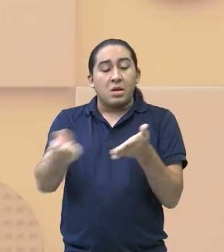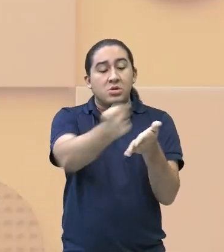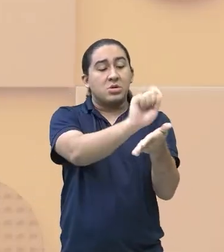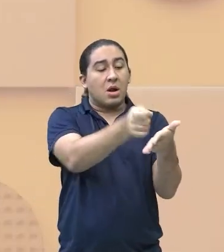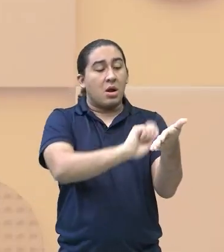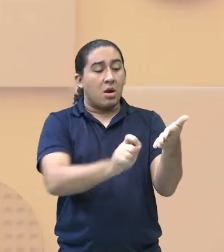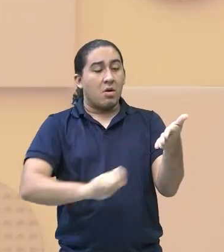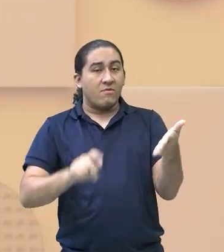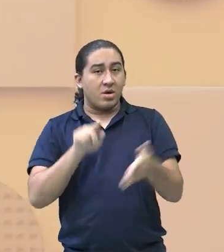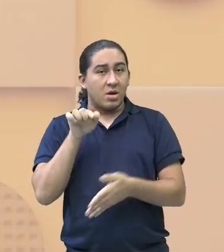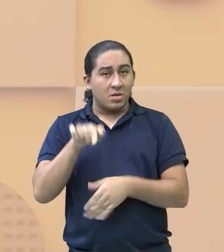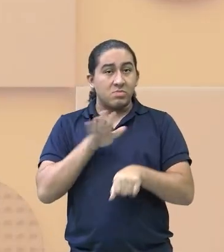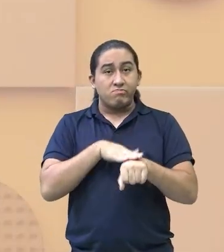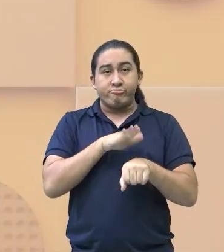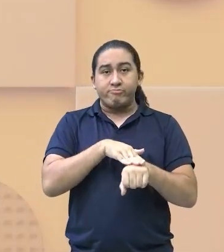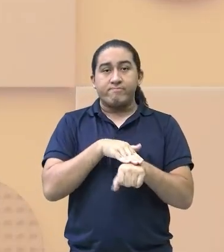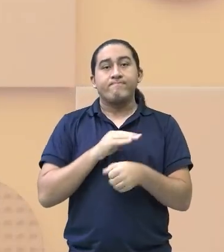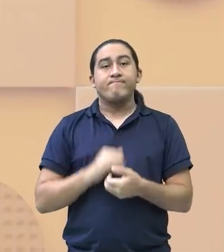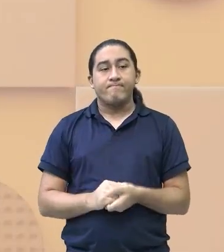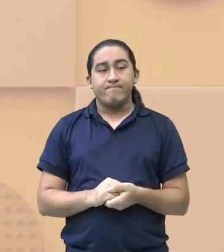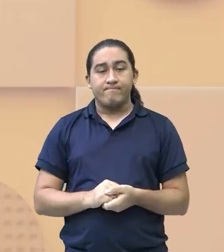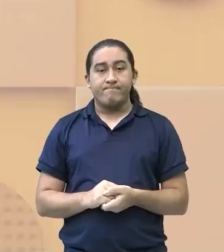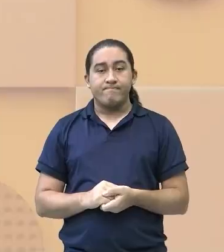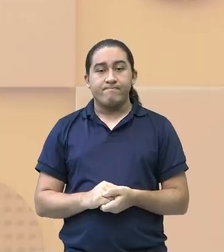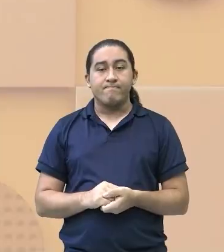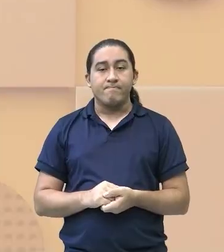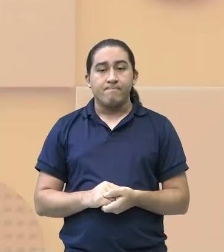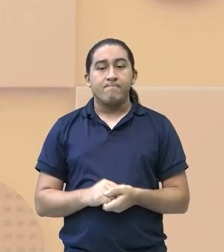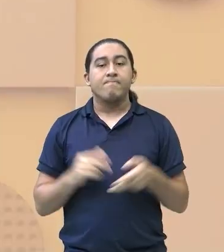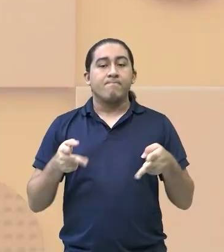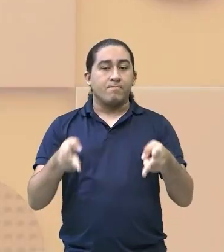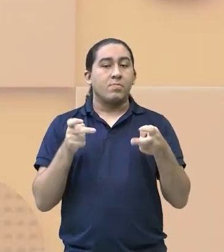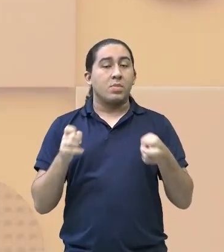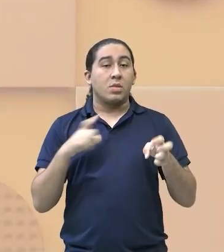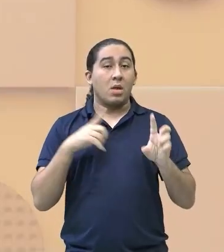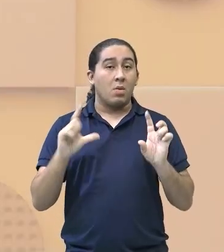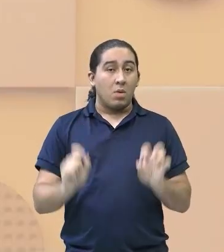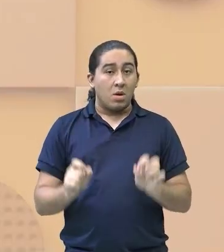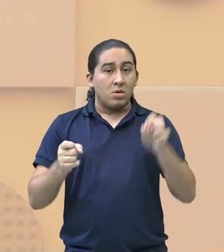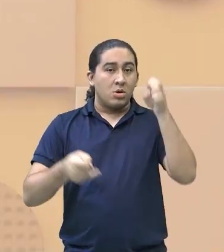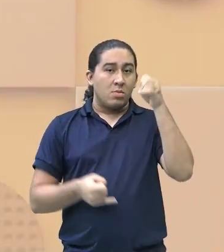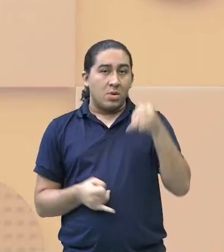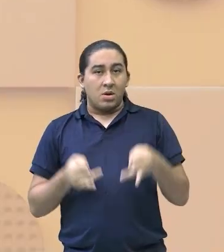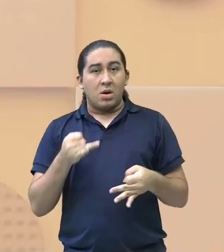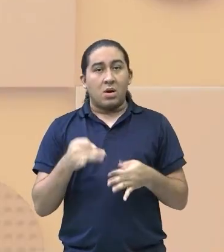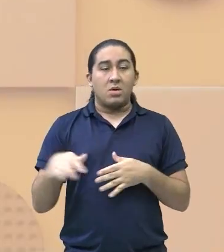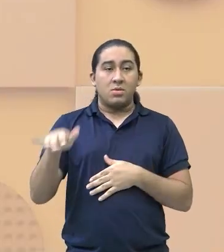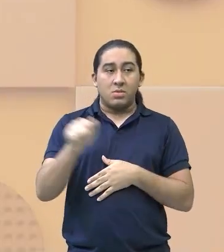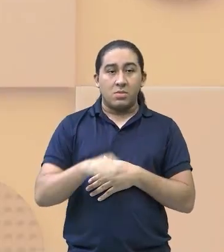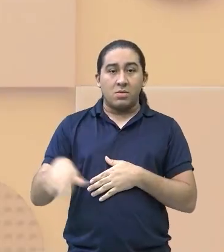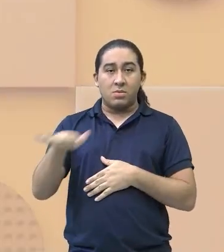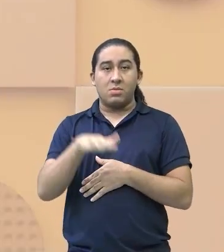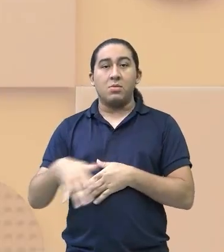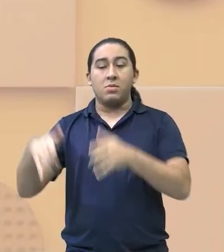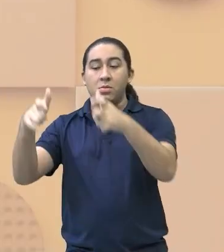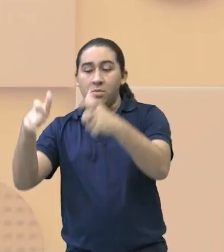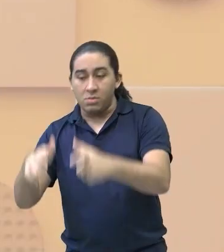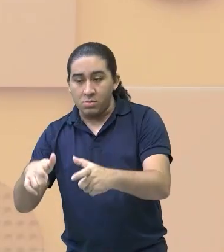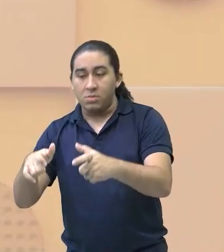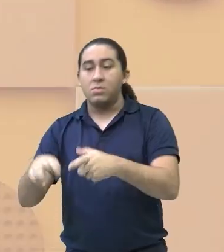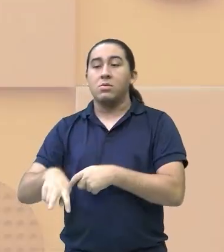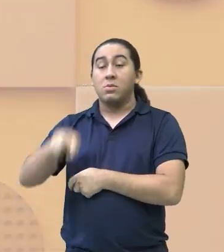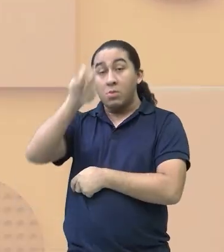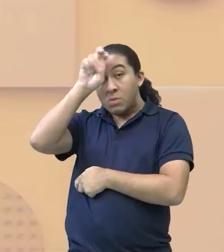a escrever. Então, observem que ele vai deixar, então, relatos sobre essa região do Egito, quais eram os